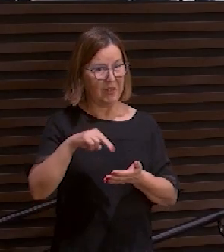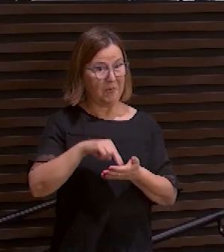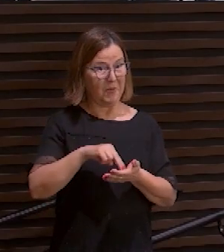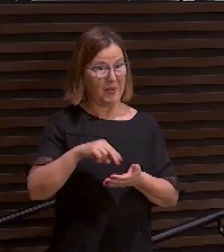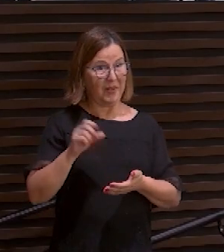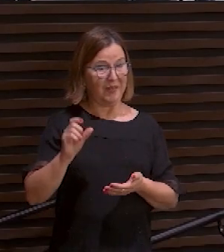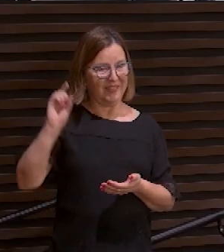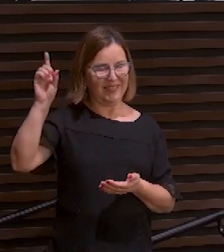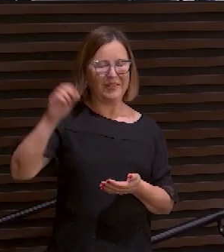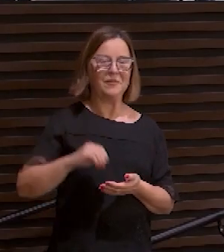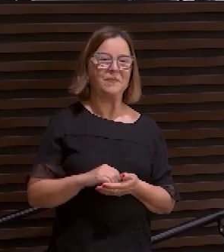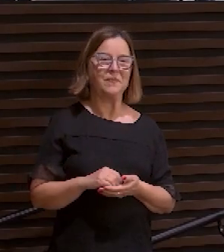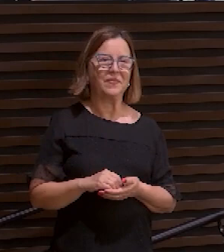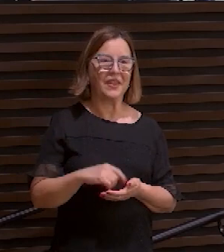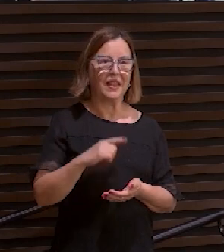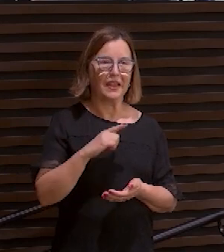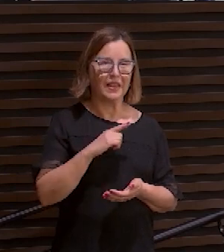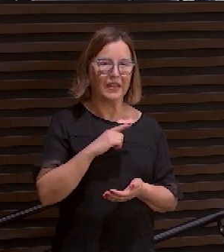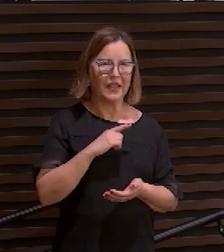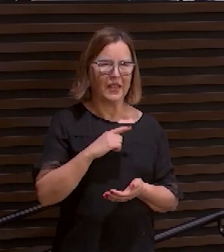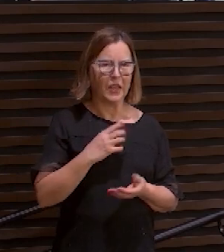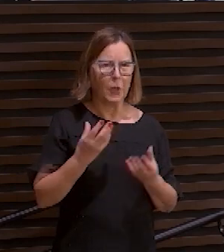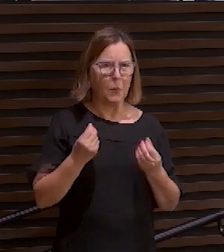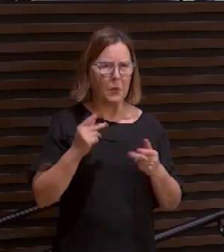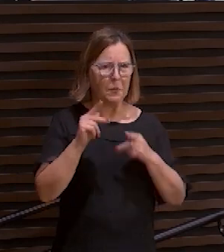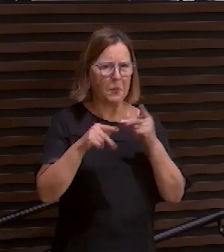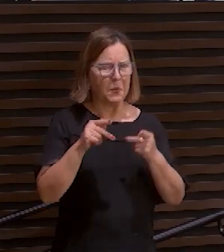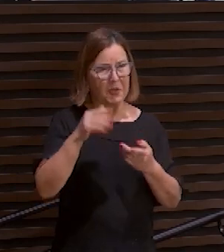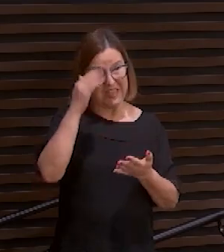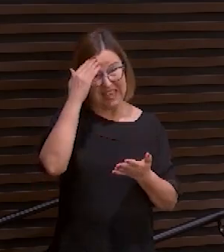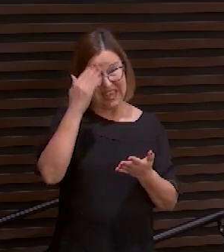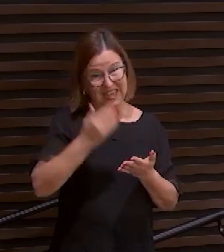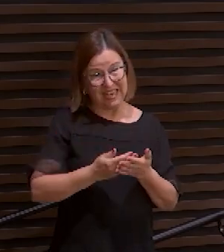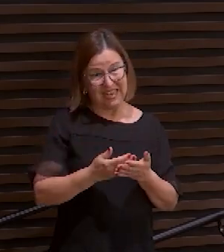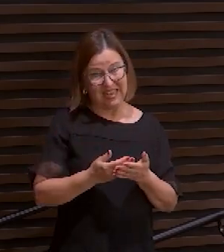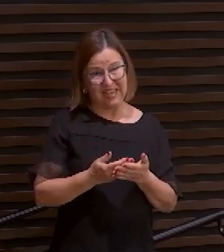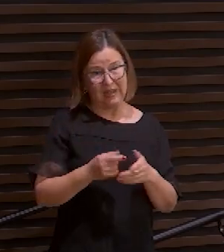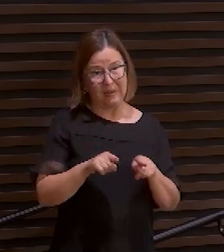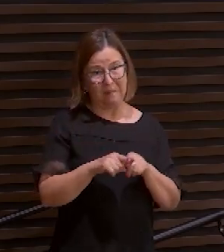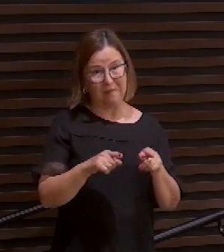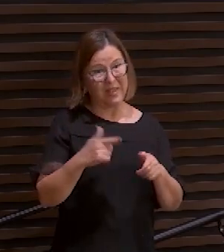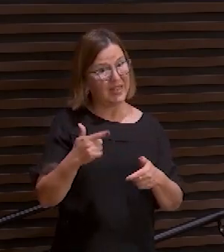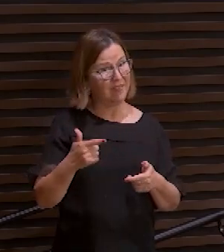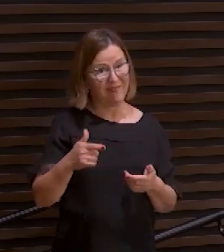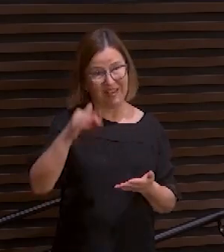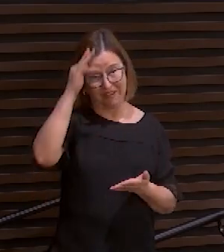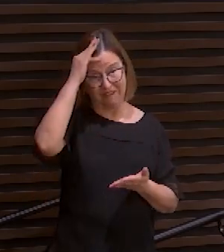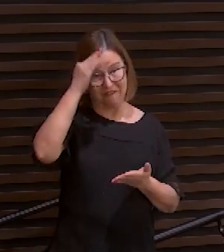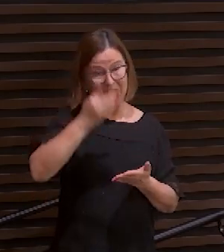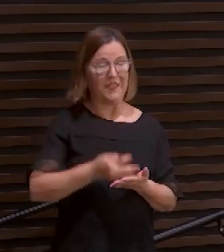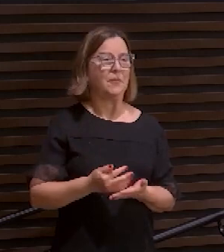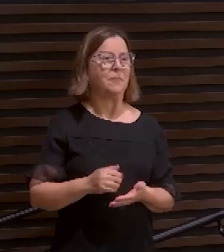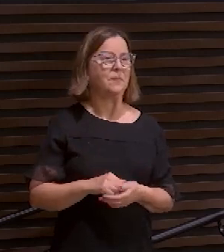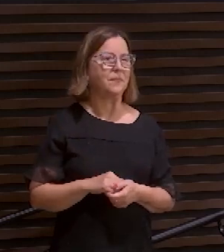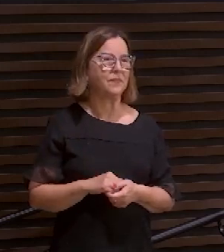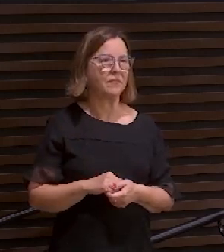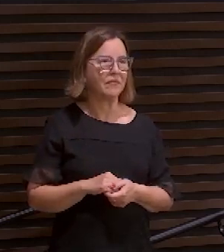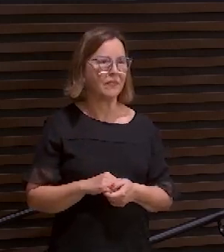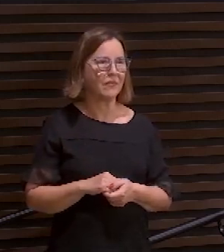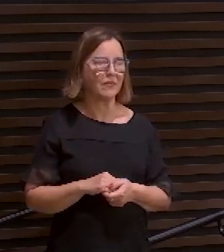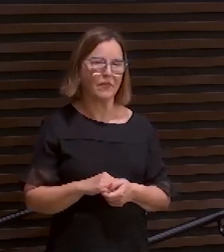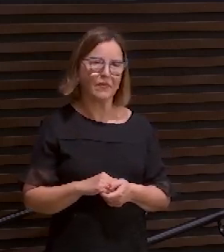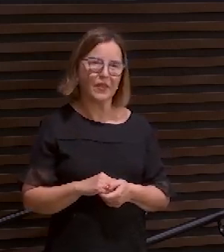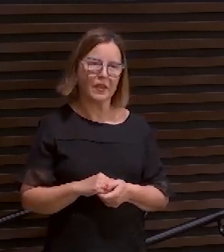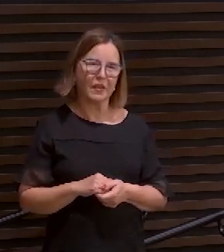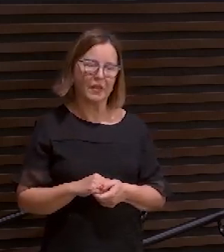crença, há muito acreditar, mas não crer. Eu sempre uso as